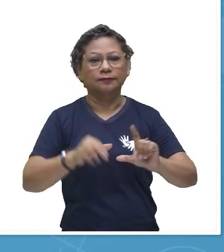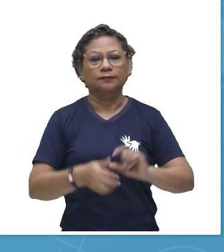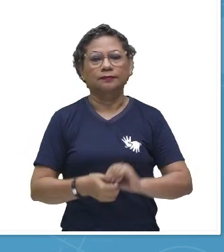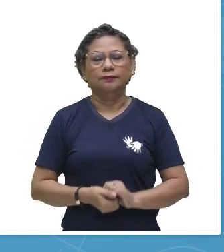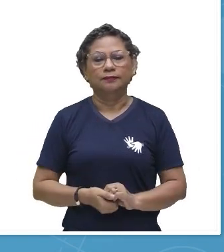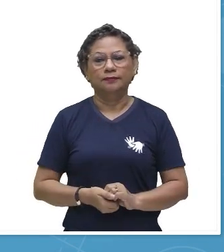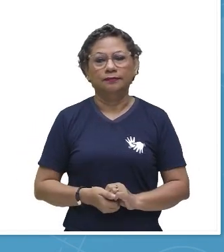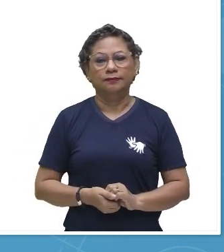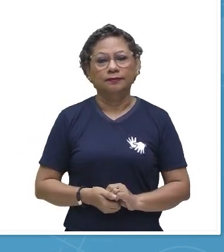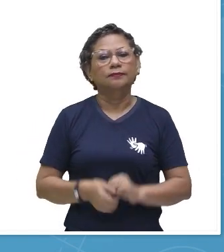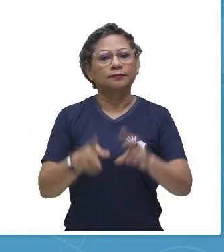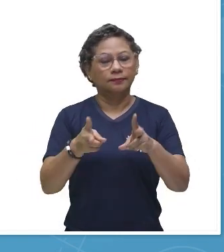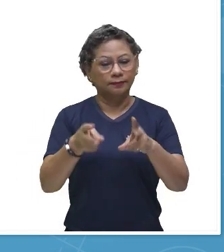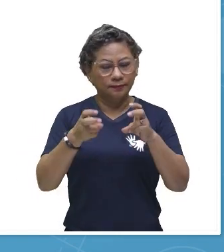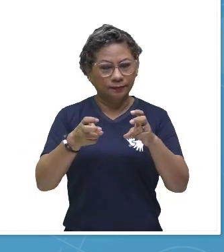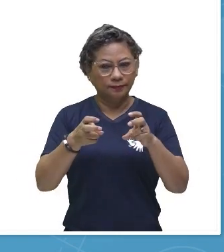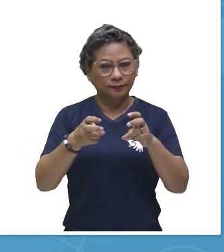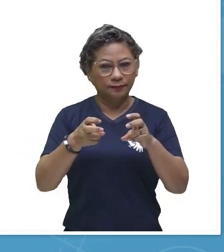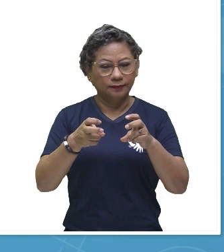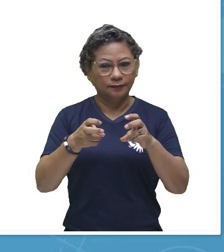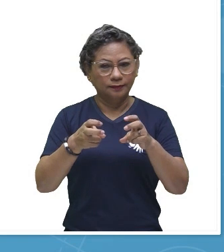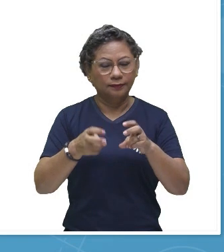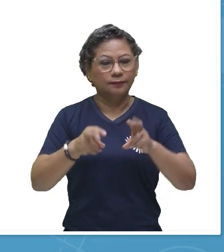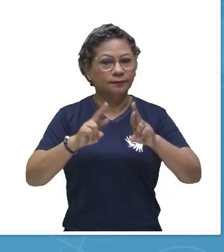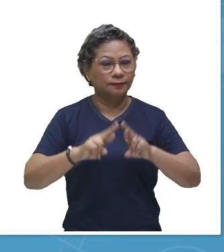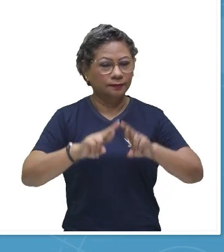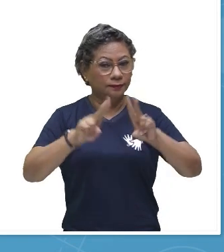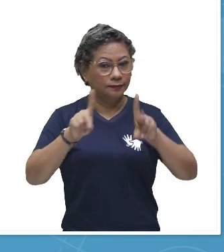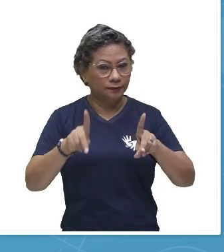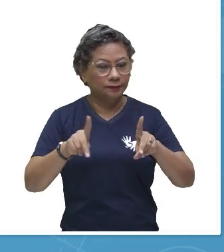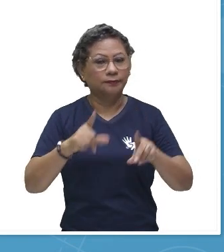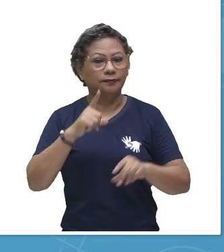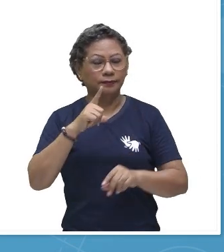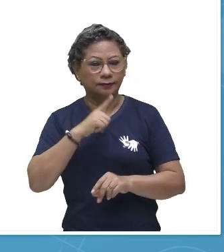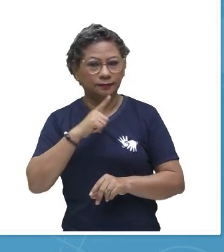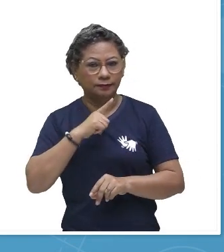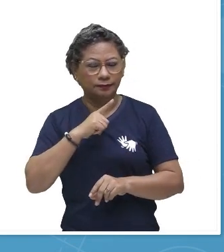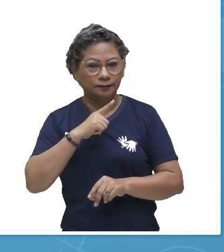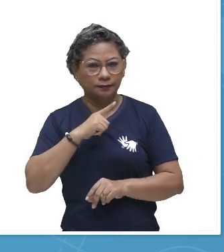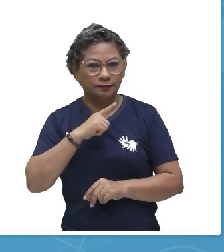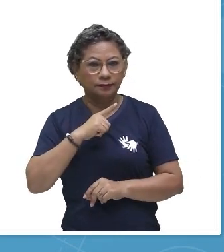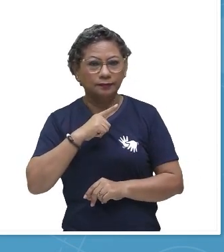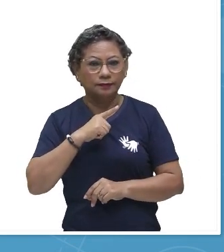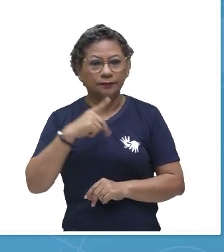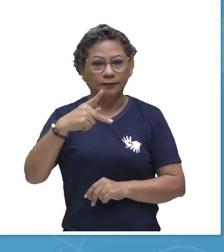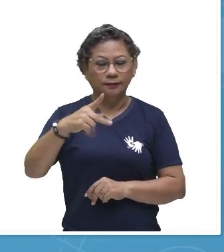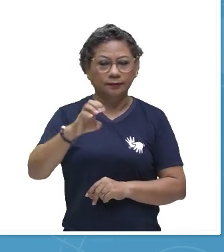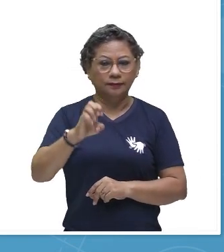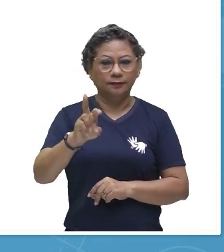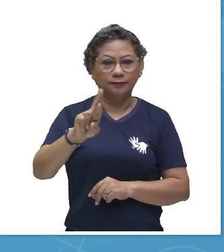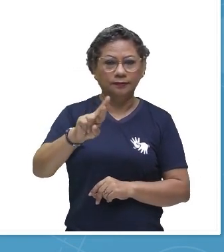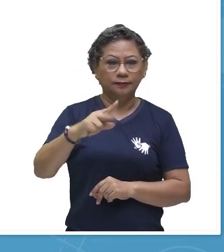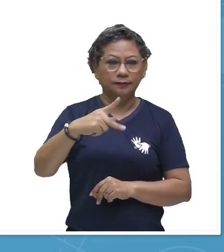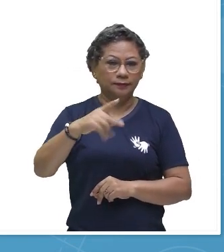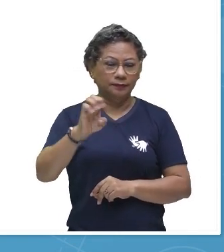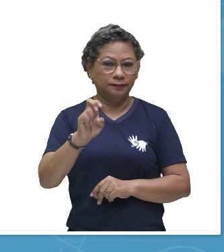que tem nas retas perpendiculares. As retas concorrentes que a gente viu na figura